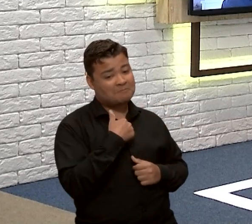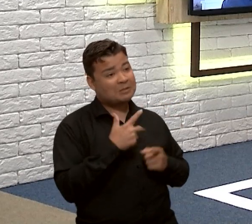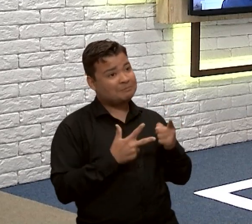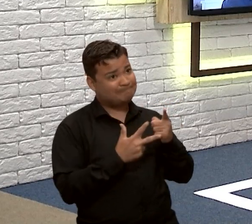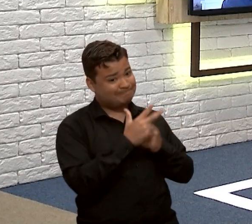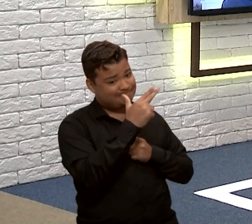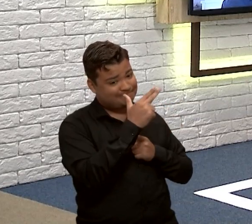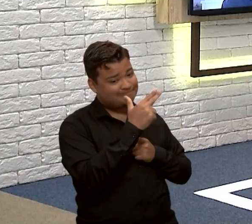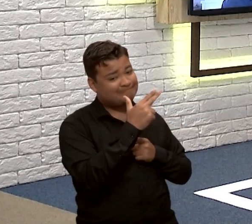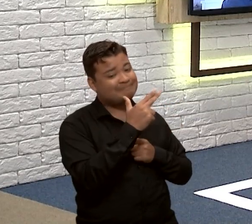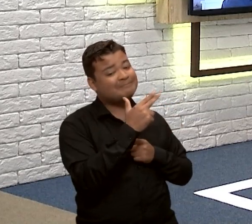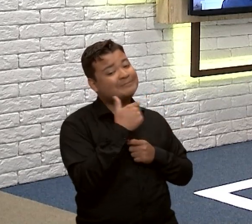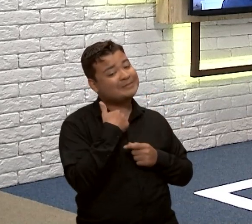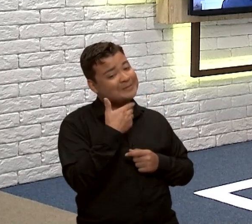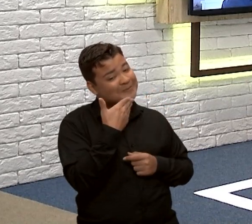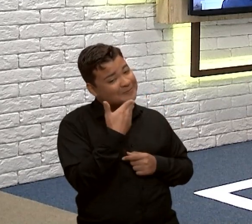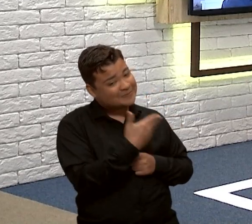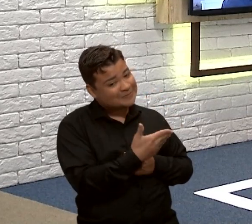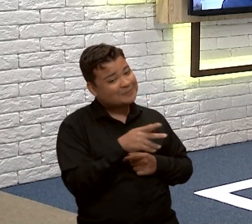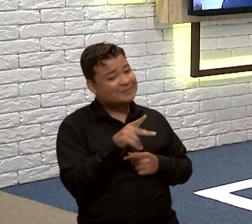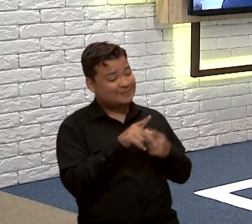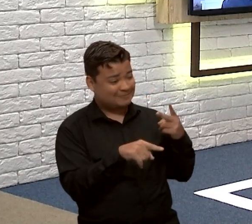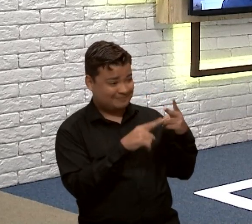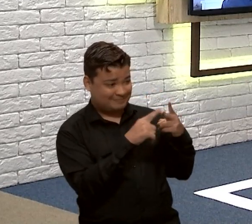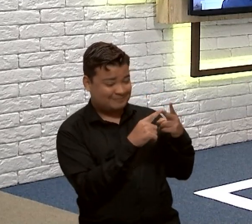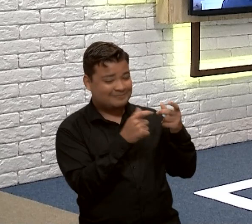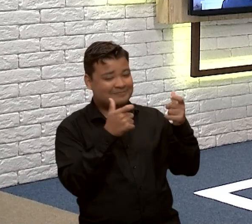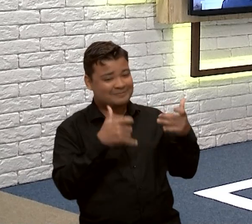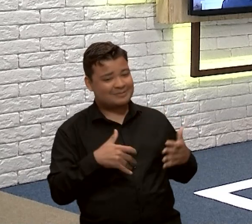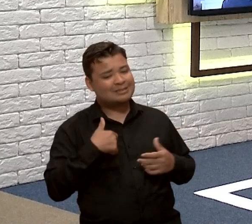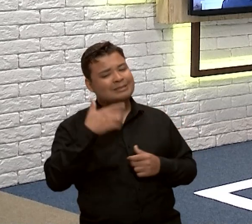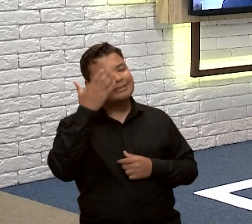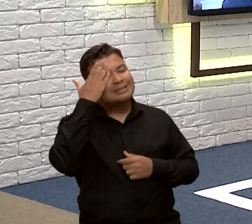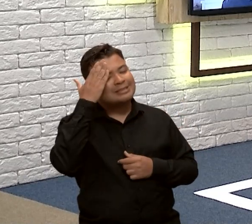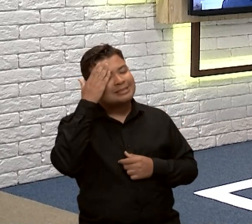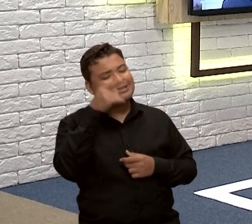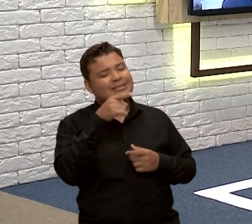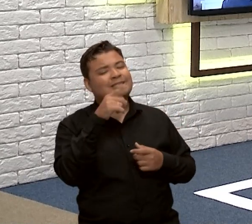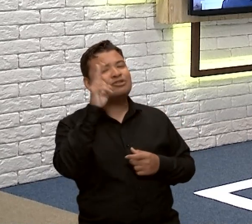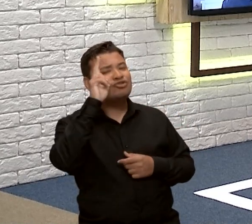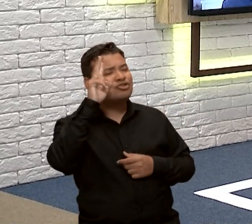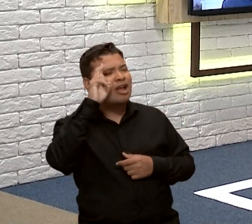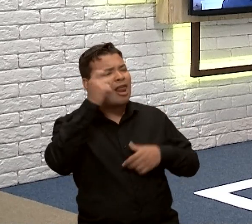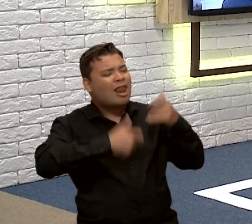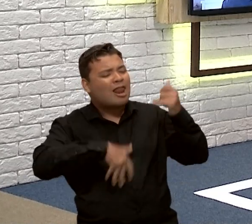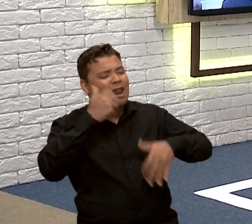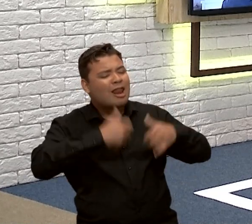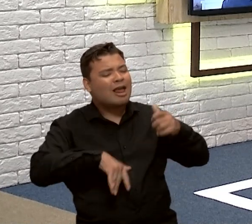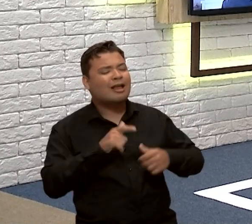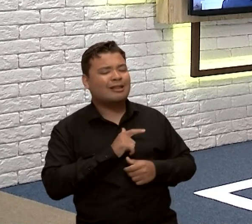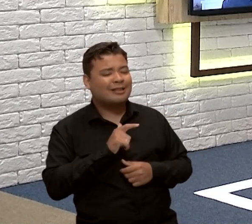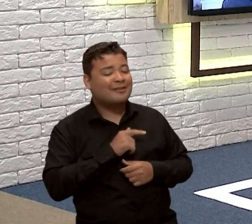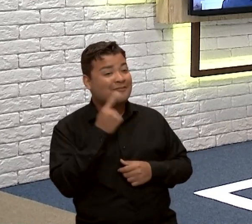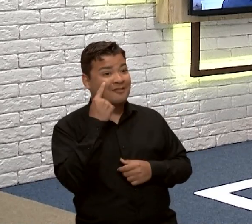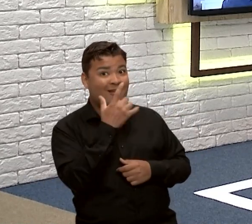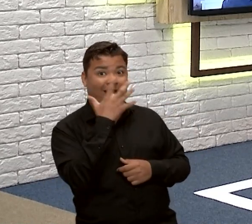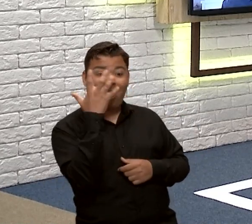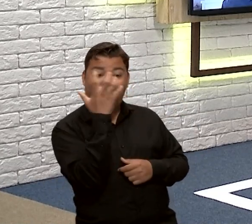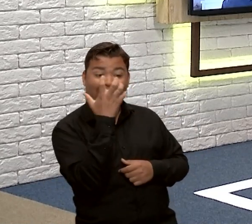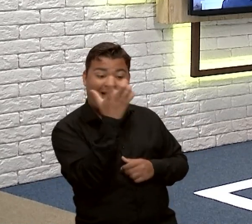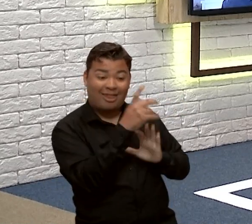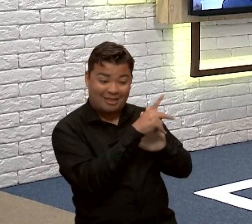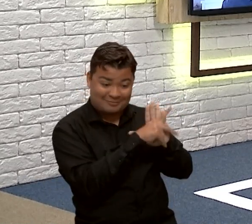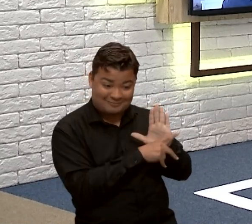interromper para passar a palavra novamente para o professor Tiago. Eu sei que você teria muita história para contar para a gente, né? Dá para ver o tanto que você é apaixonado pelo